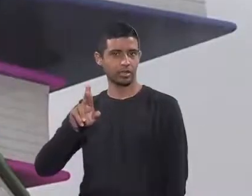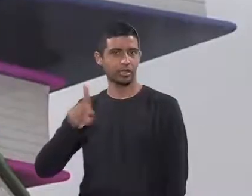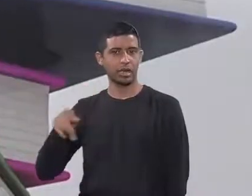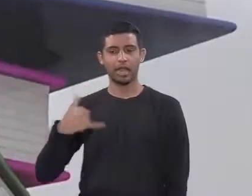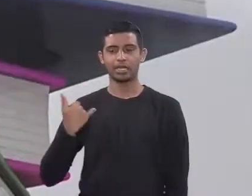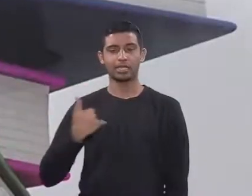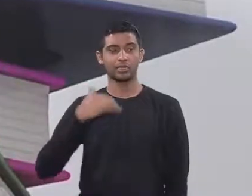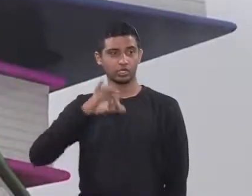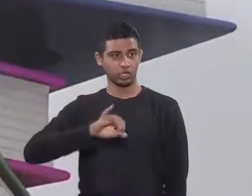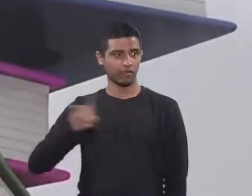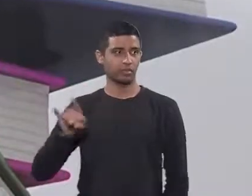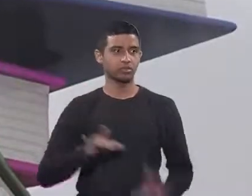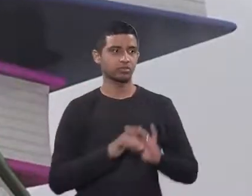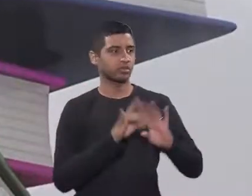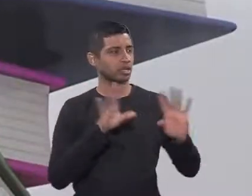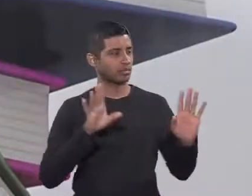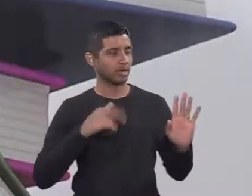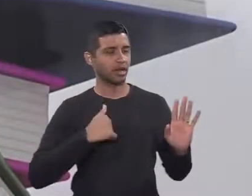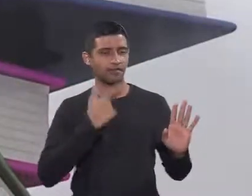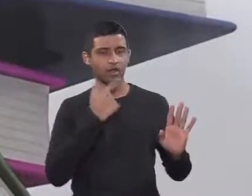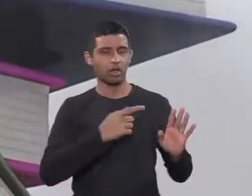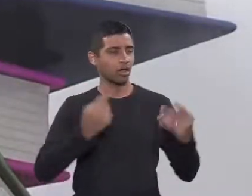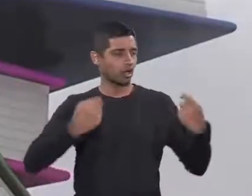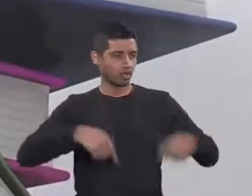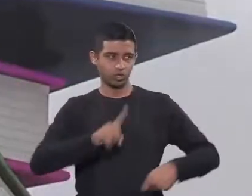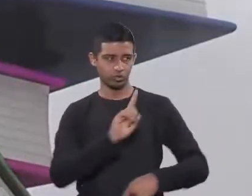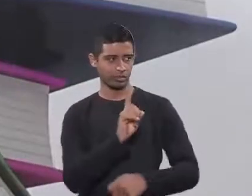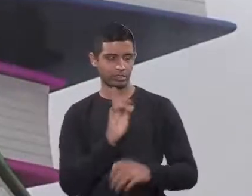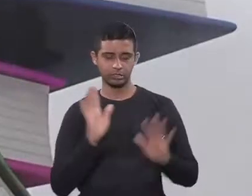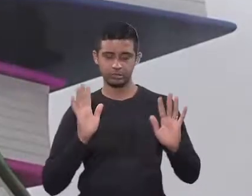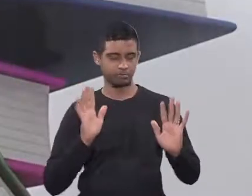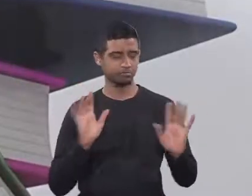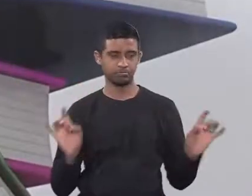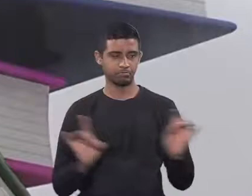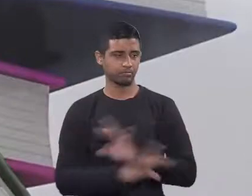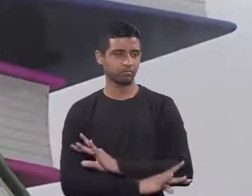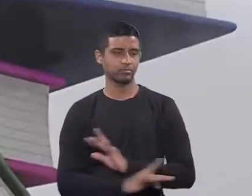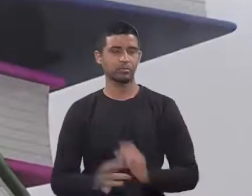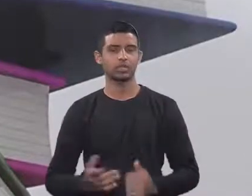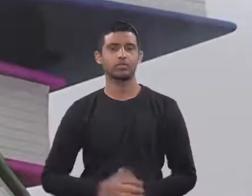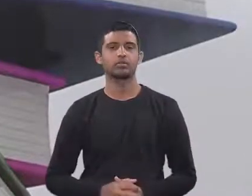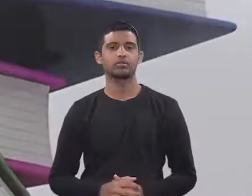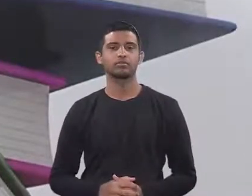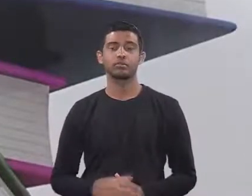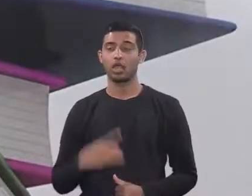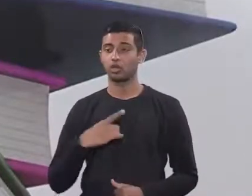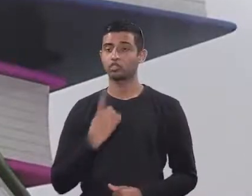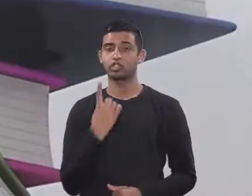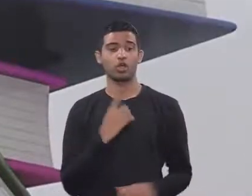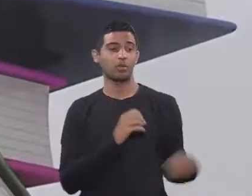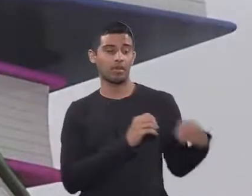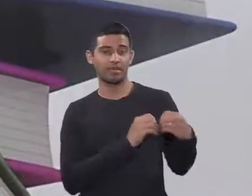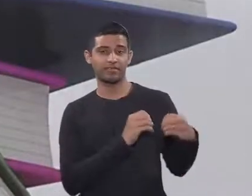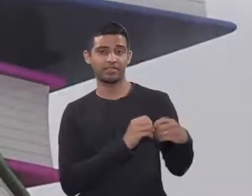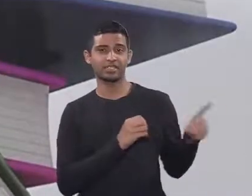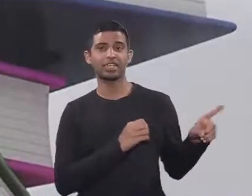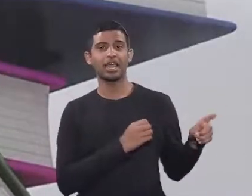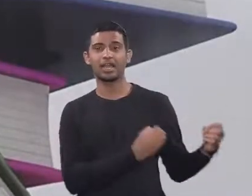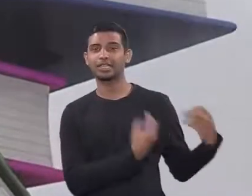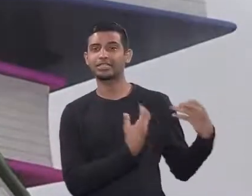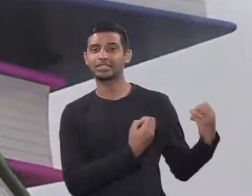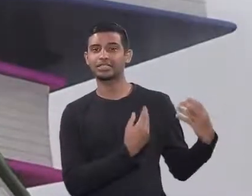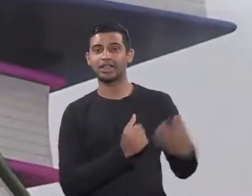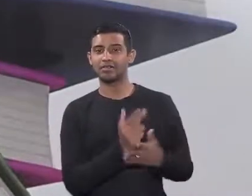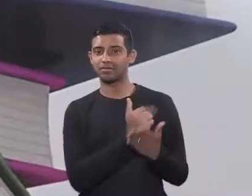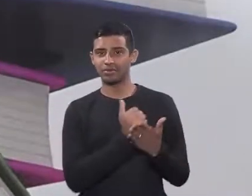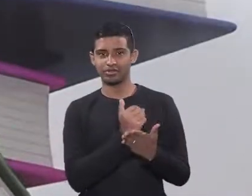deram alta e falaram que não tinha mais nada para me oferecer. Então, eu tinha uma vizinha que ela dava aula de pintura, que ela